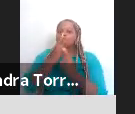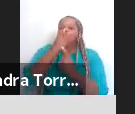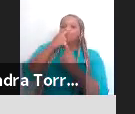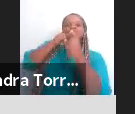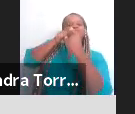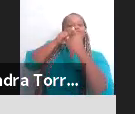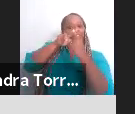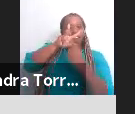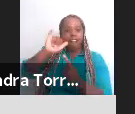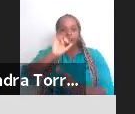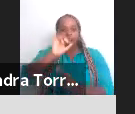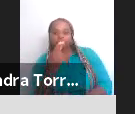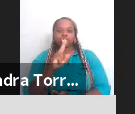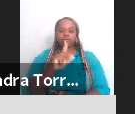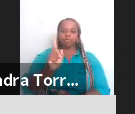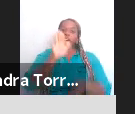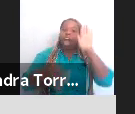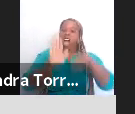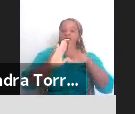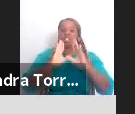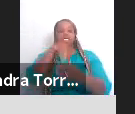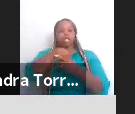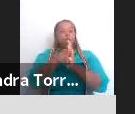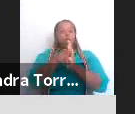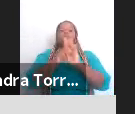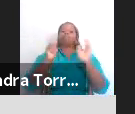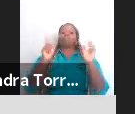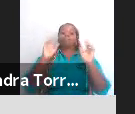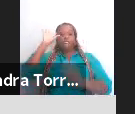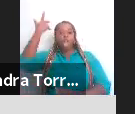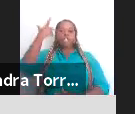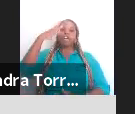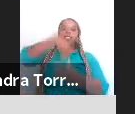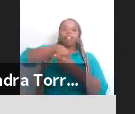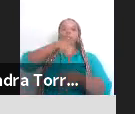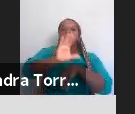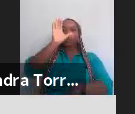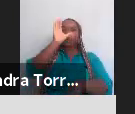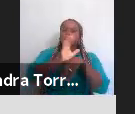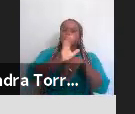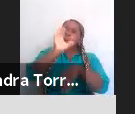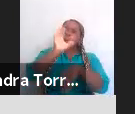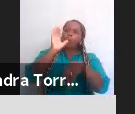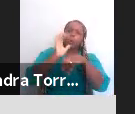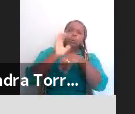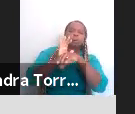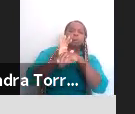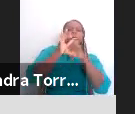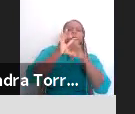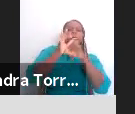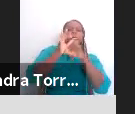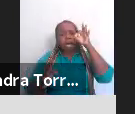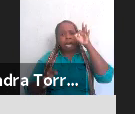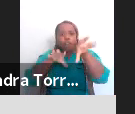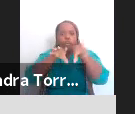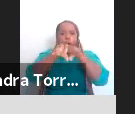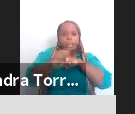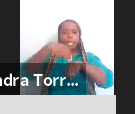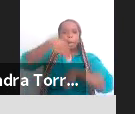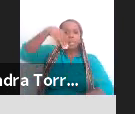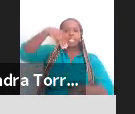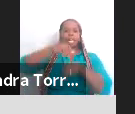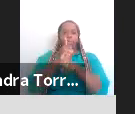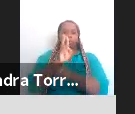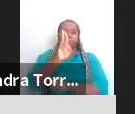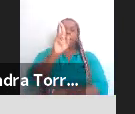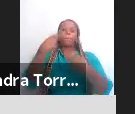se identifica. Às vezes, para você tomar a decisão de fazer um curso mais longo, né, uma formação, um mestrado, você precisa antes passar